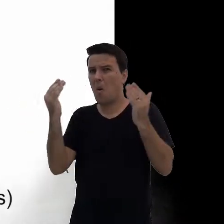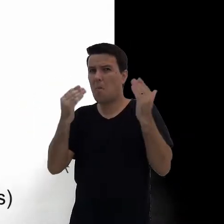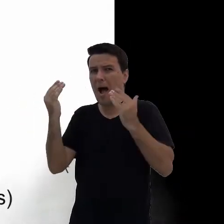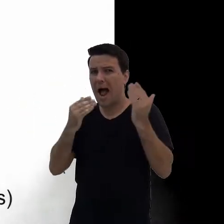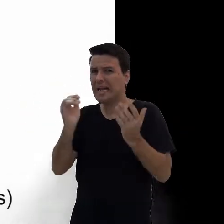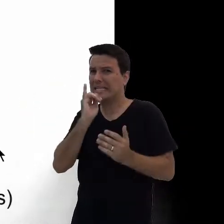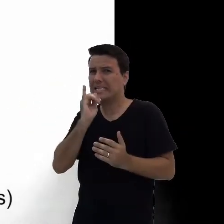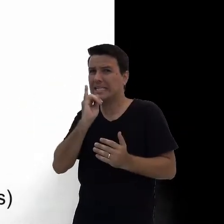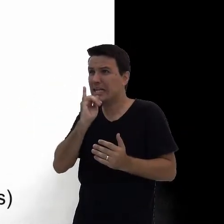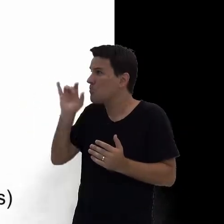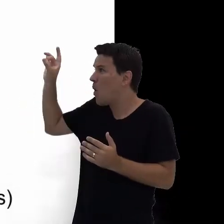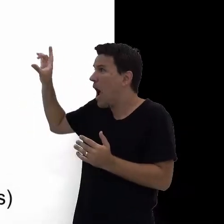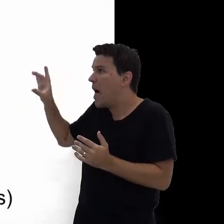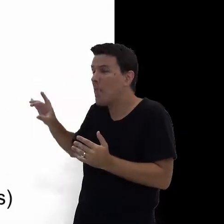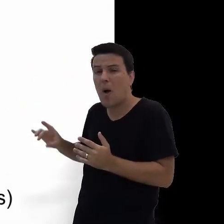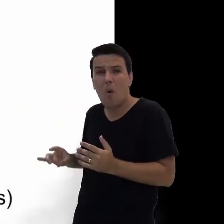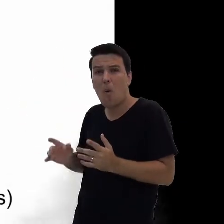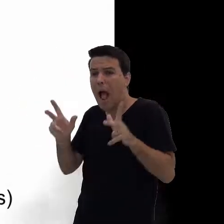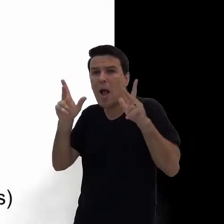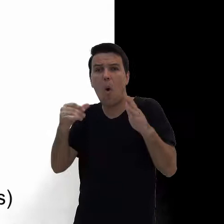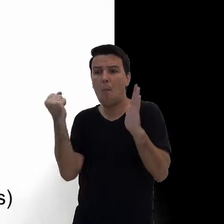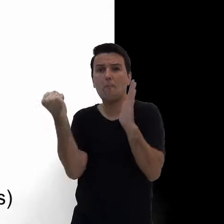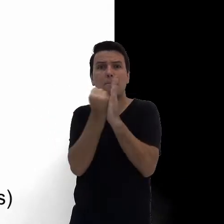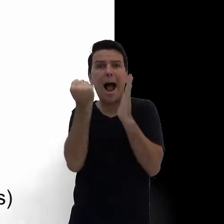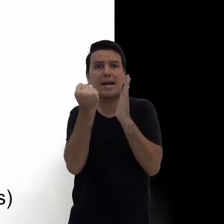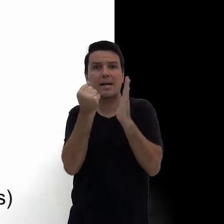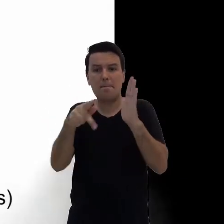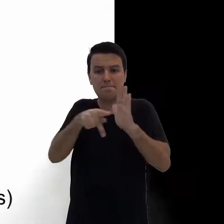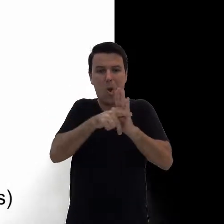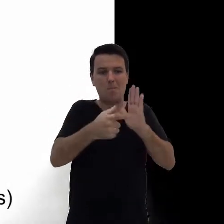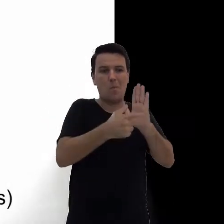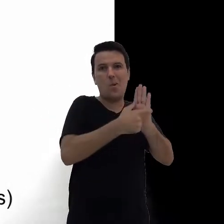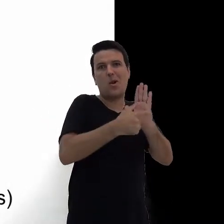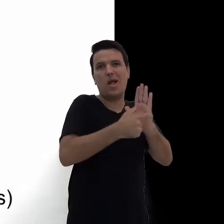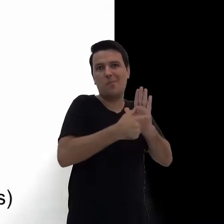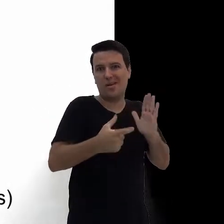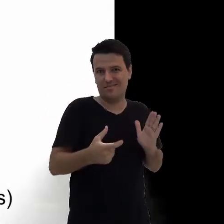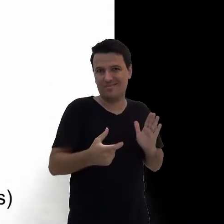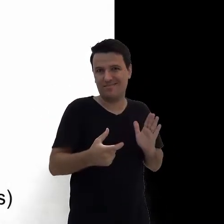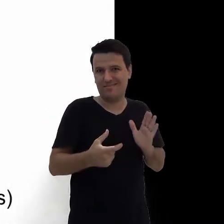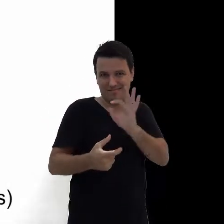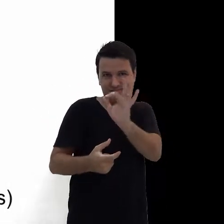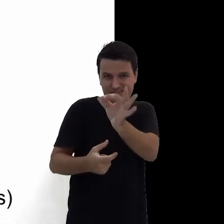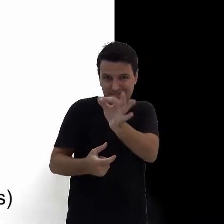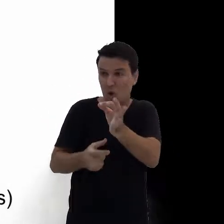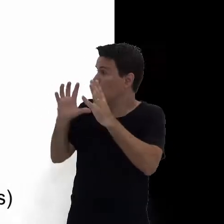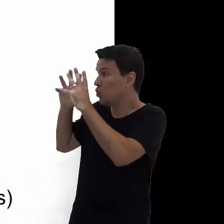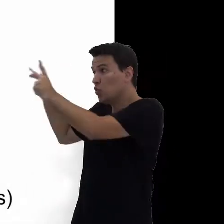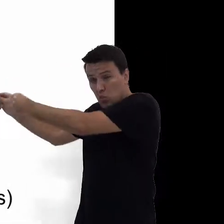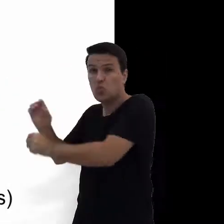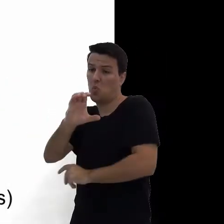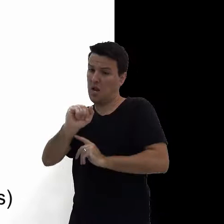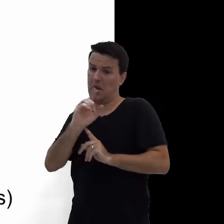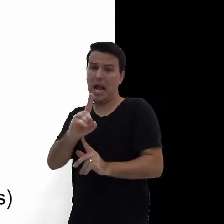os exemplos anteriores, todas marcas de produtos CAD. Todos eles são